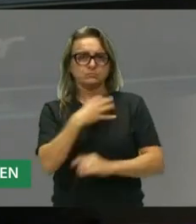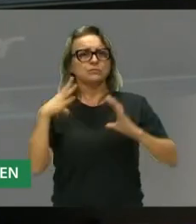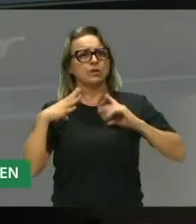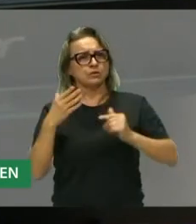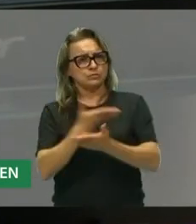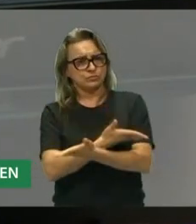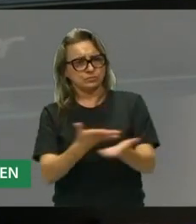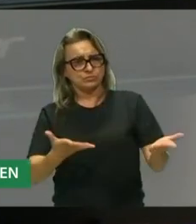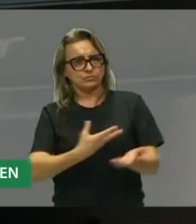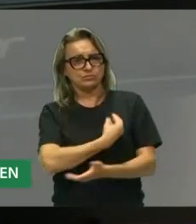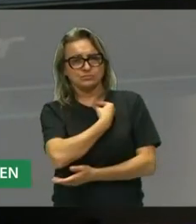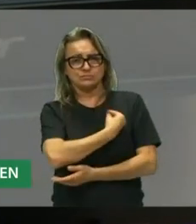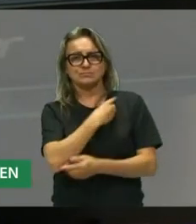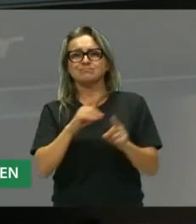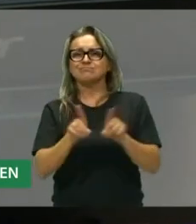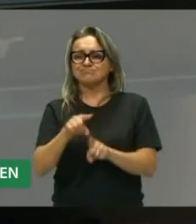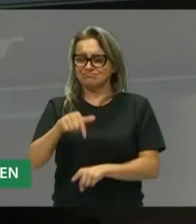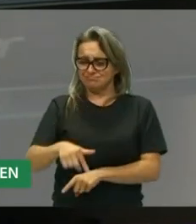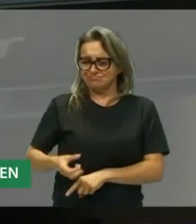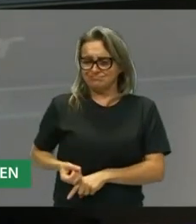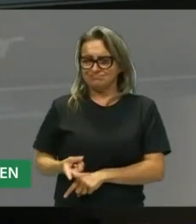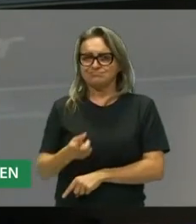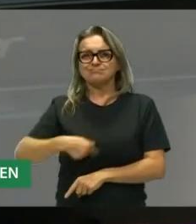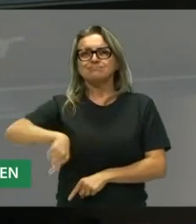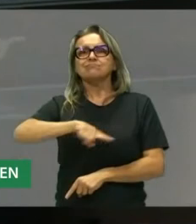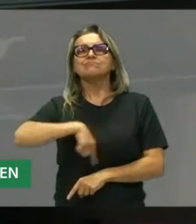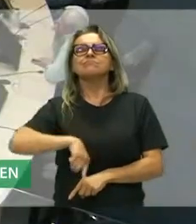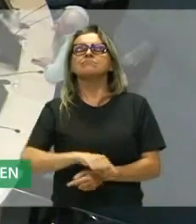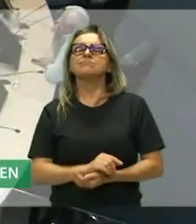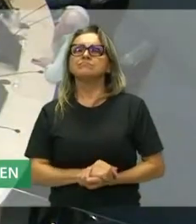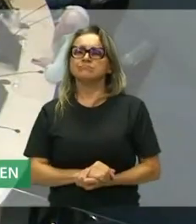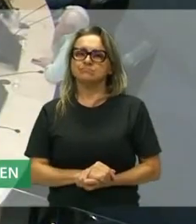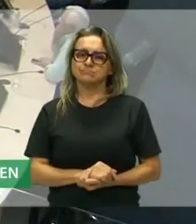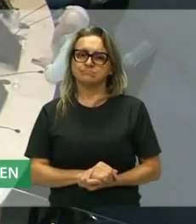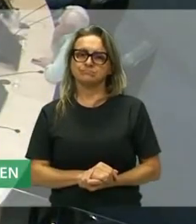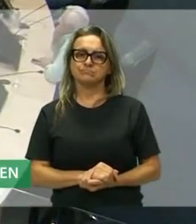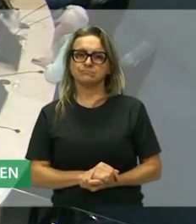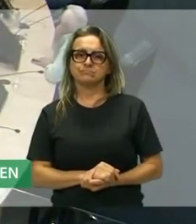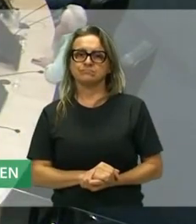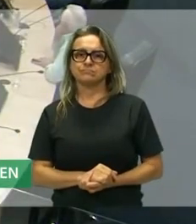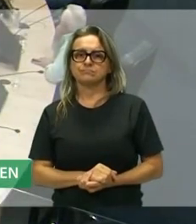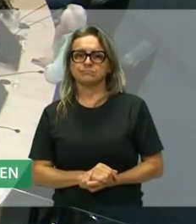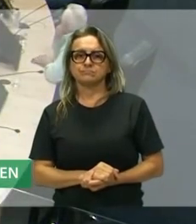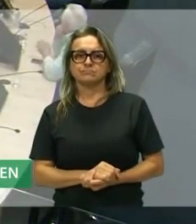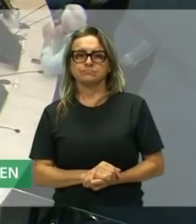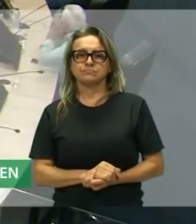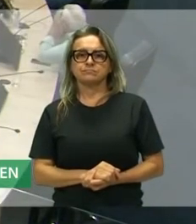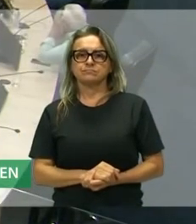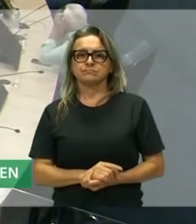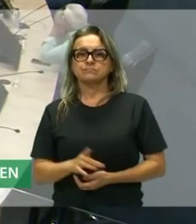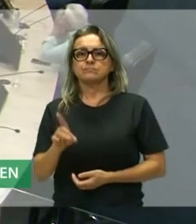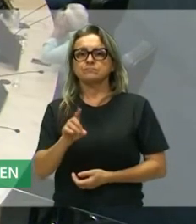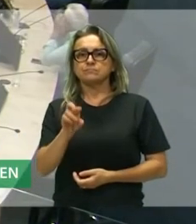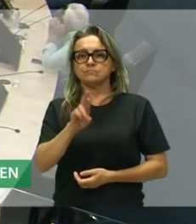presentes por dar essa oportunidade para a gente. Muito obrigado. Obrigado, doutor Rossini.